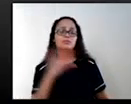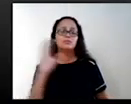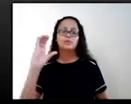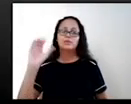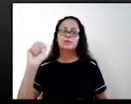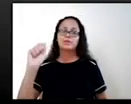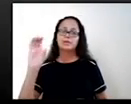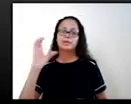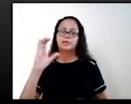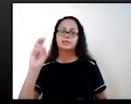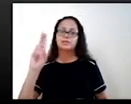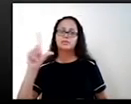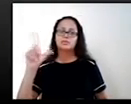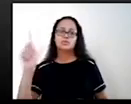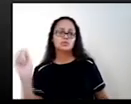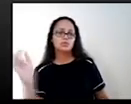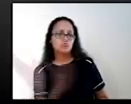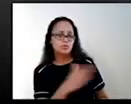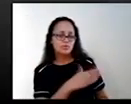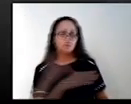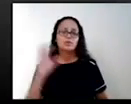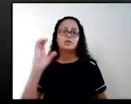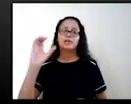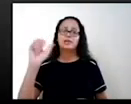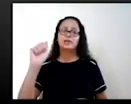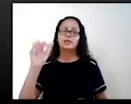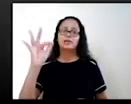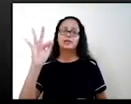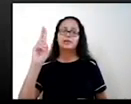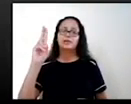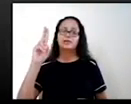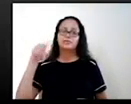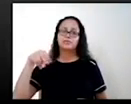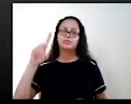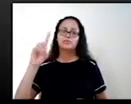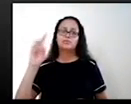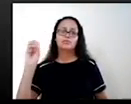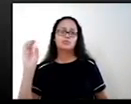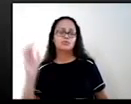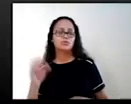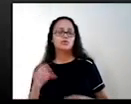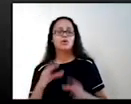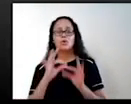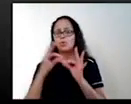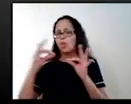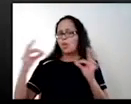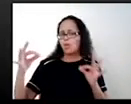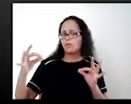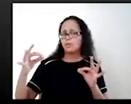novo, cafundó, um lugar longe, capanga, capenga, que não se